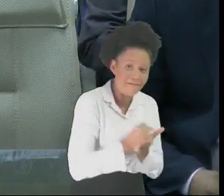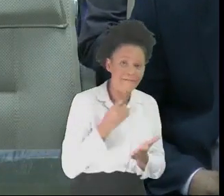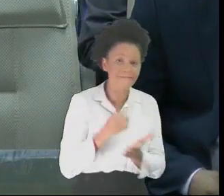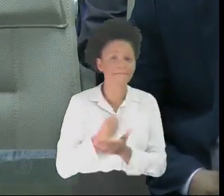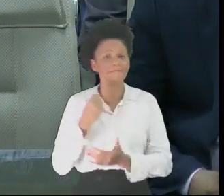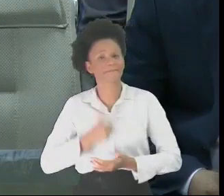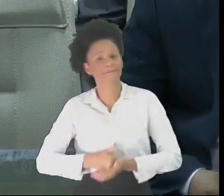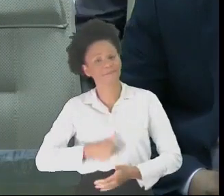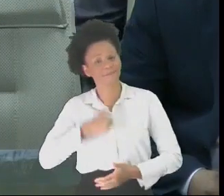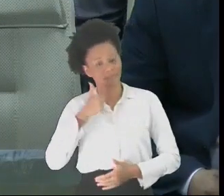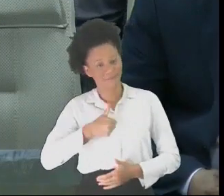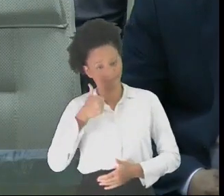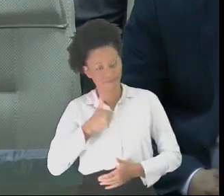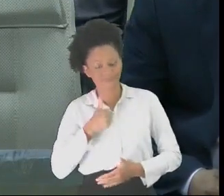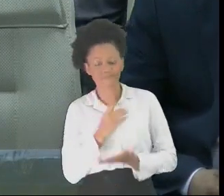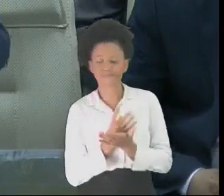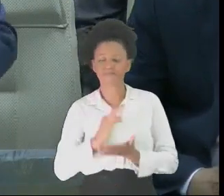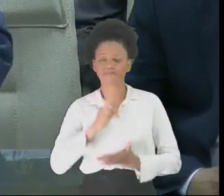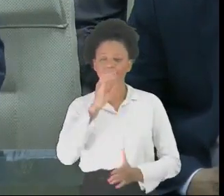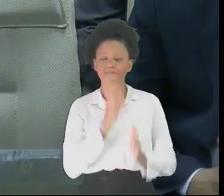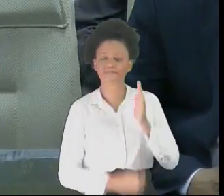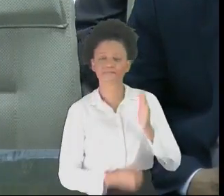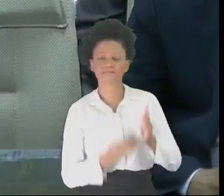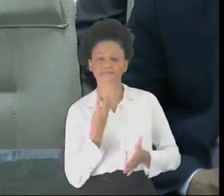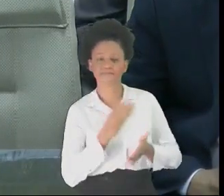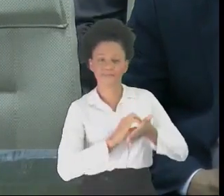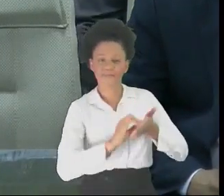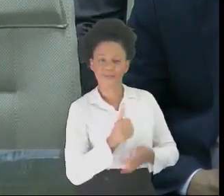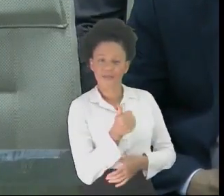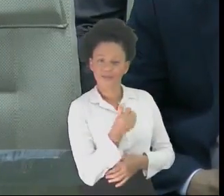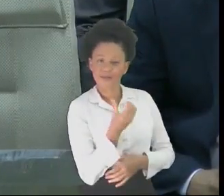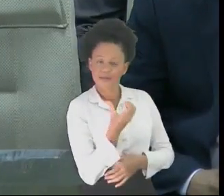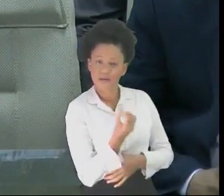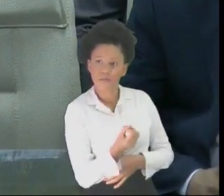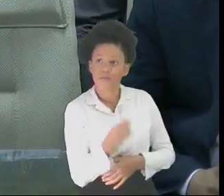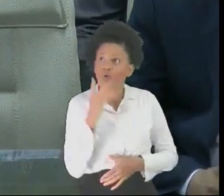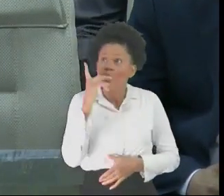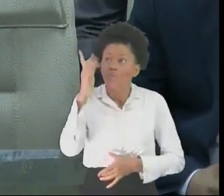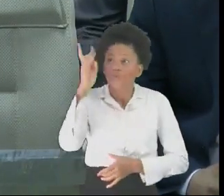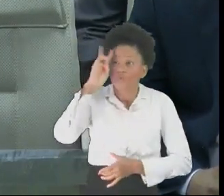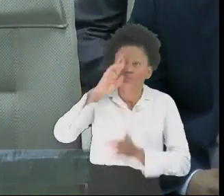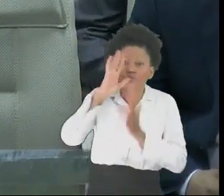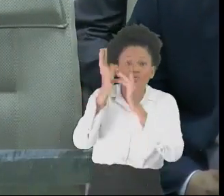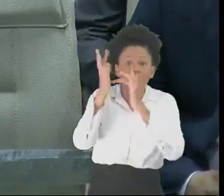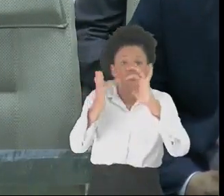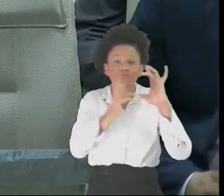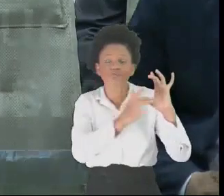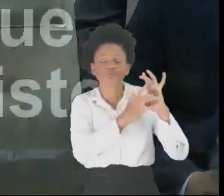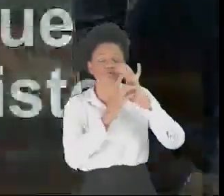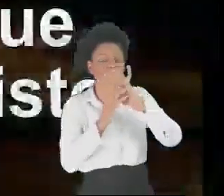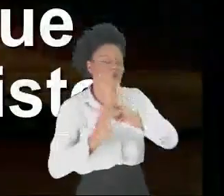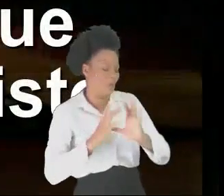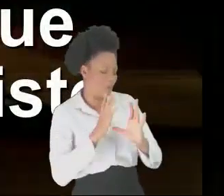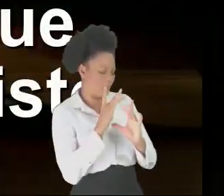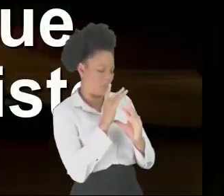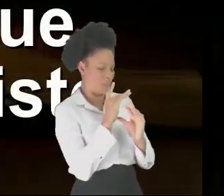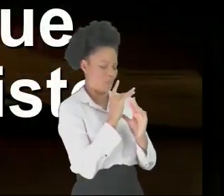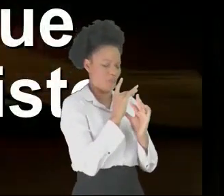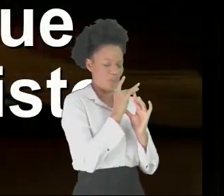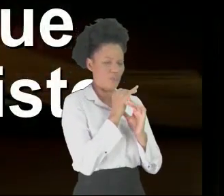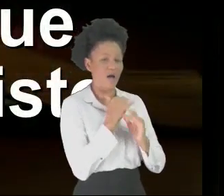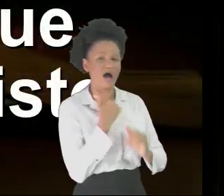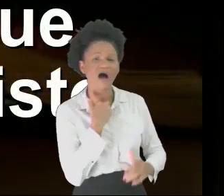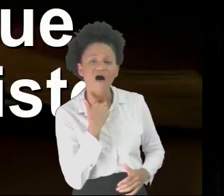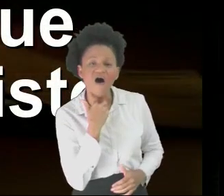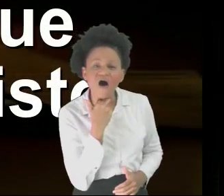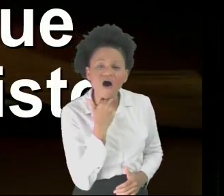4 e o versículo 16. Porque o mesmo Senhor descerá do céu com alarido e voz de arcanjo. Será que é